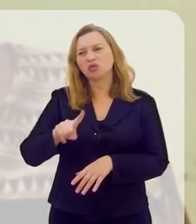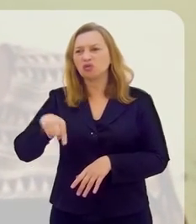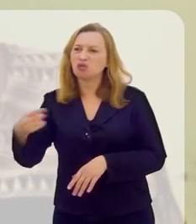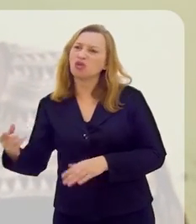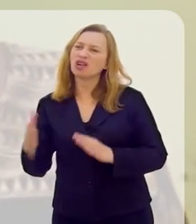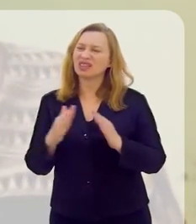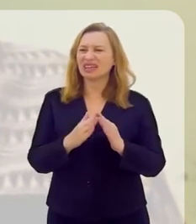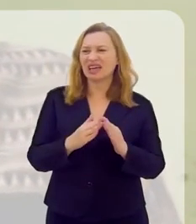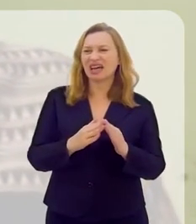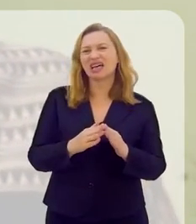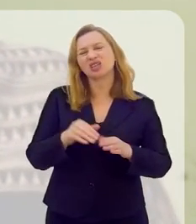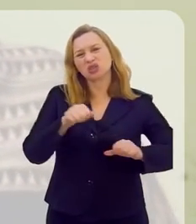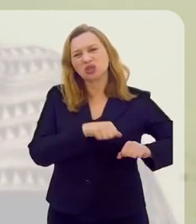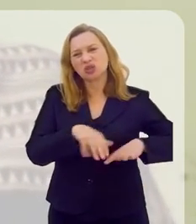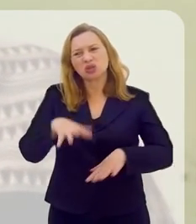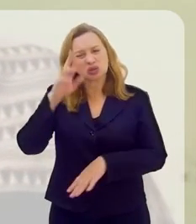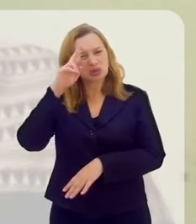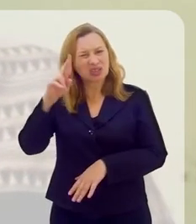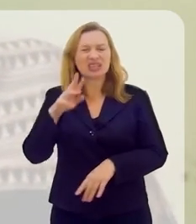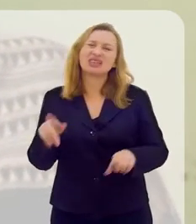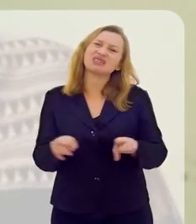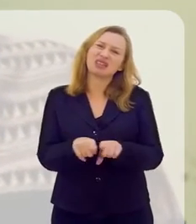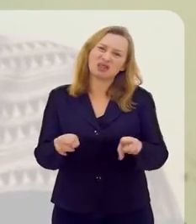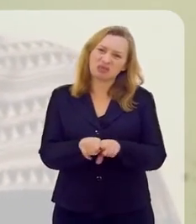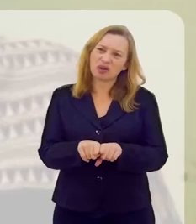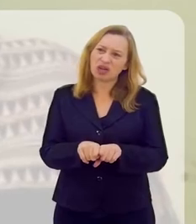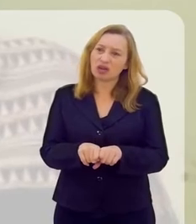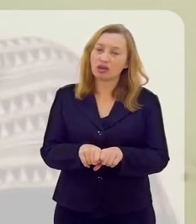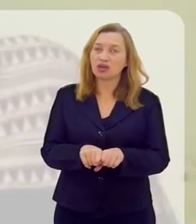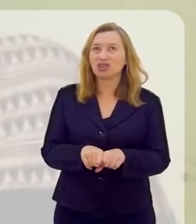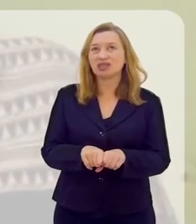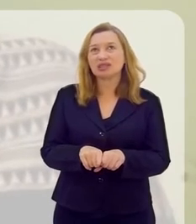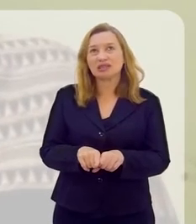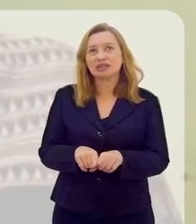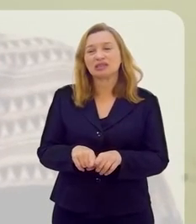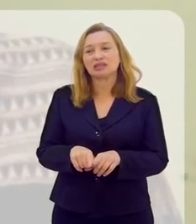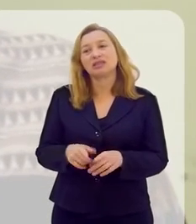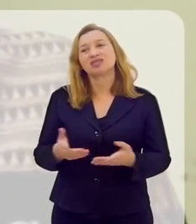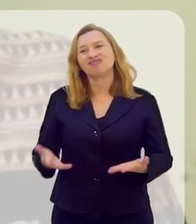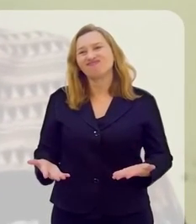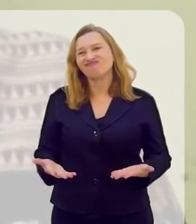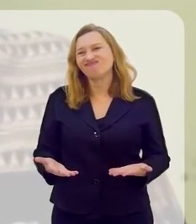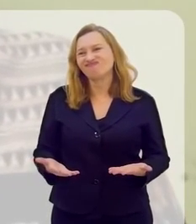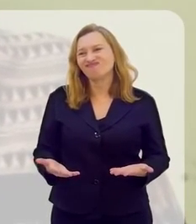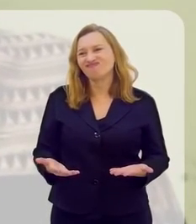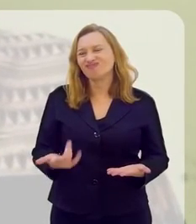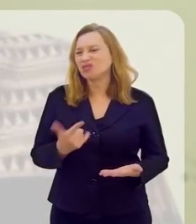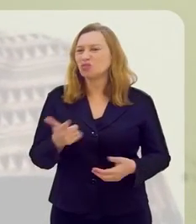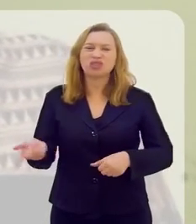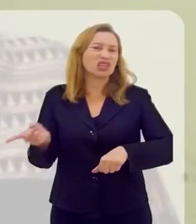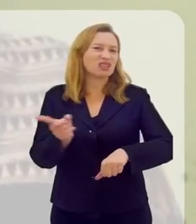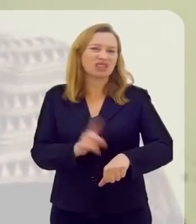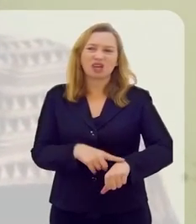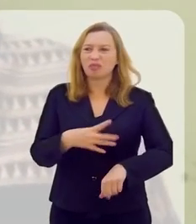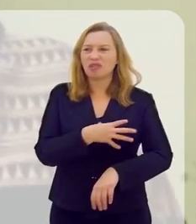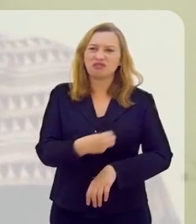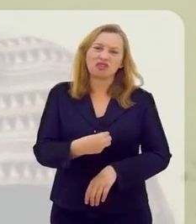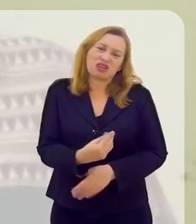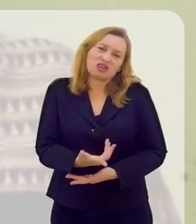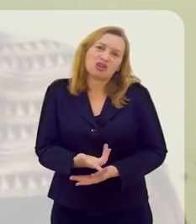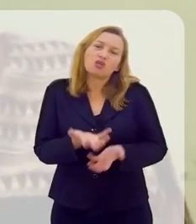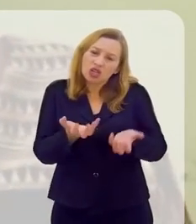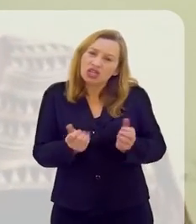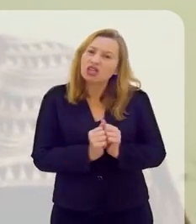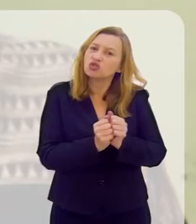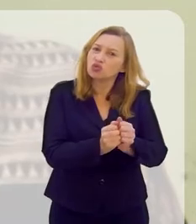exército, então, de 6h40 da manhã, às vezes, como chefe de engenharia, chegava 8 horas da noite. Então, aquele momento eu queria estar junto